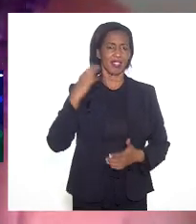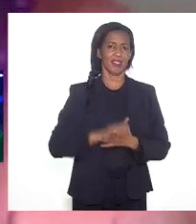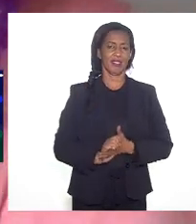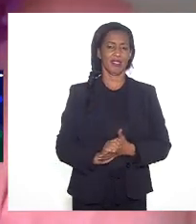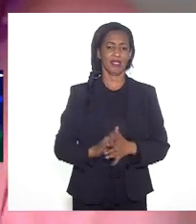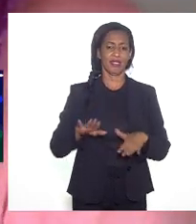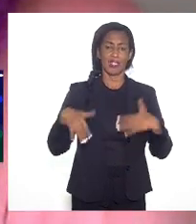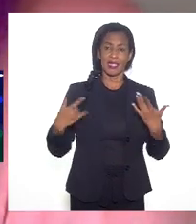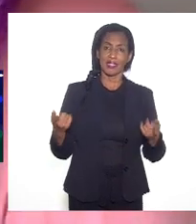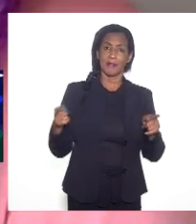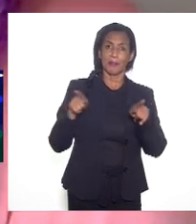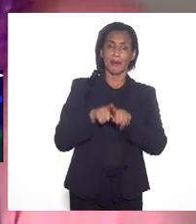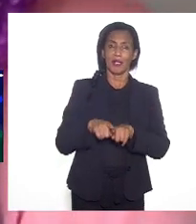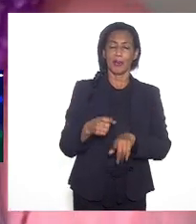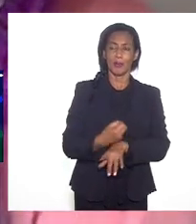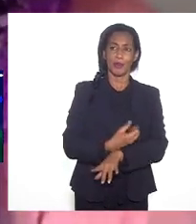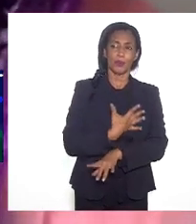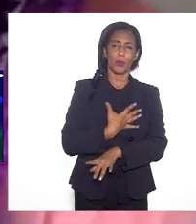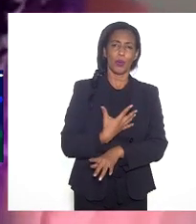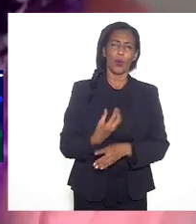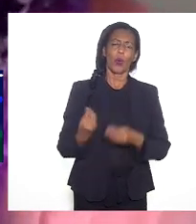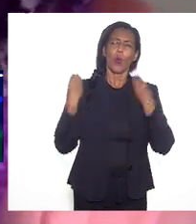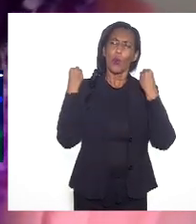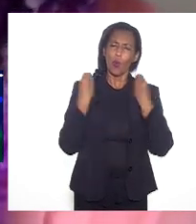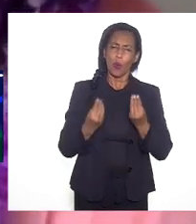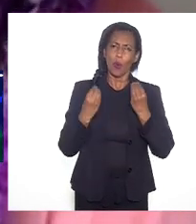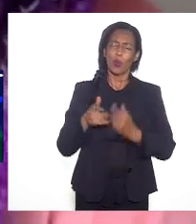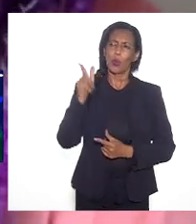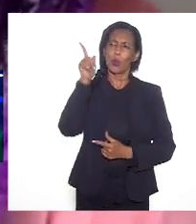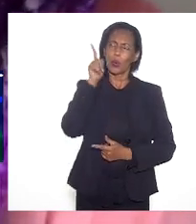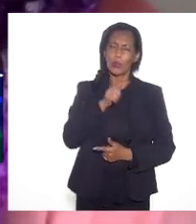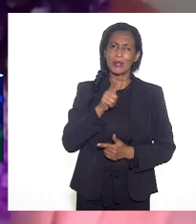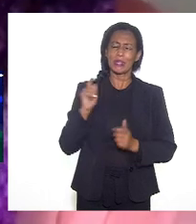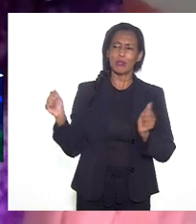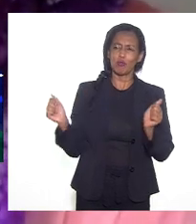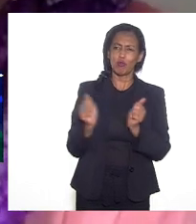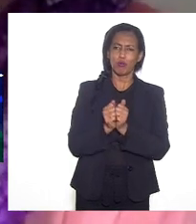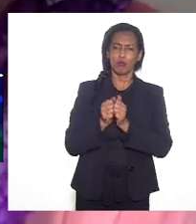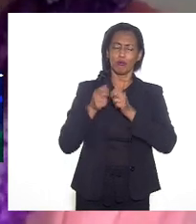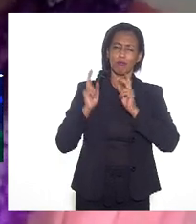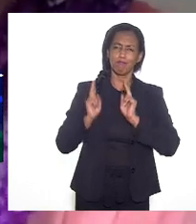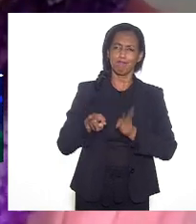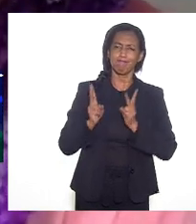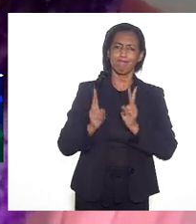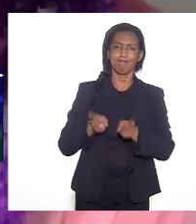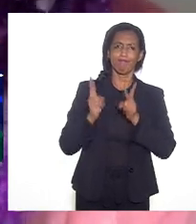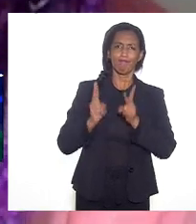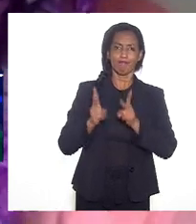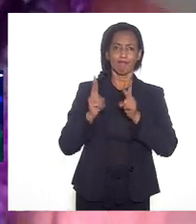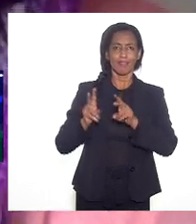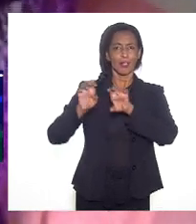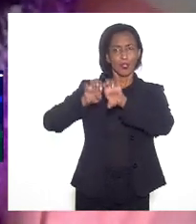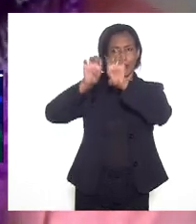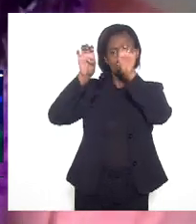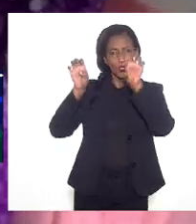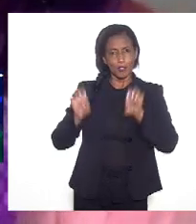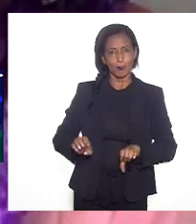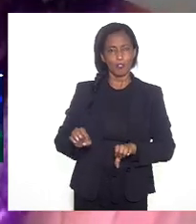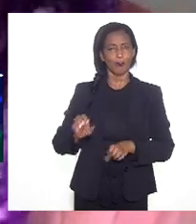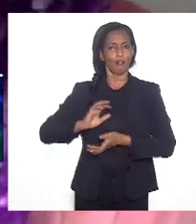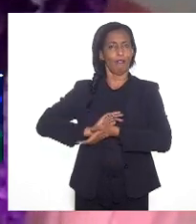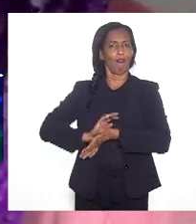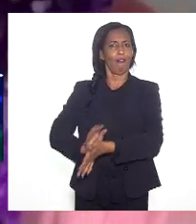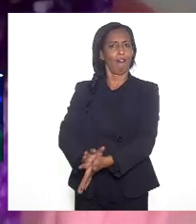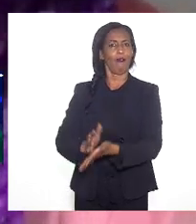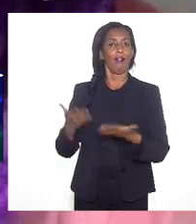mais emocionada quando eu percebi o quanto que a gente caminhou do projeto de resolução do racismo estrutural até esse momento da